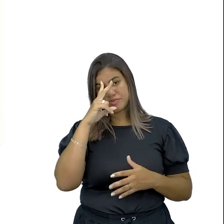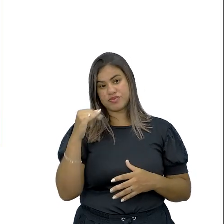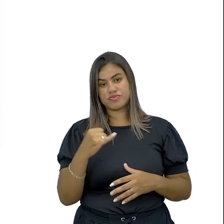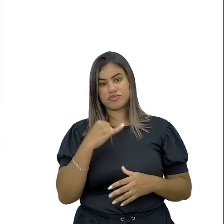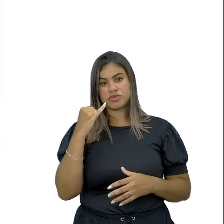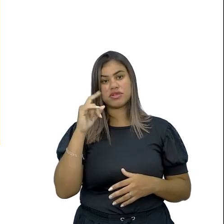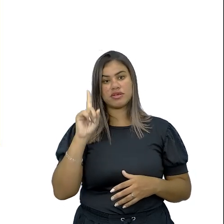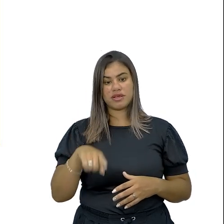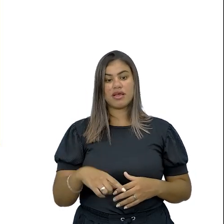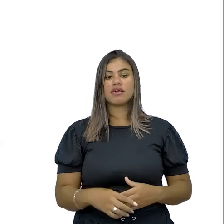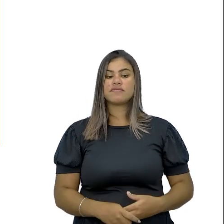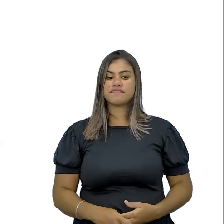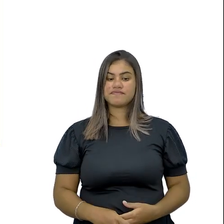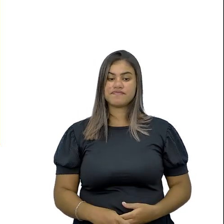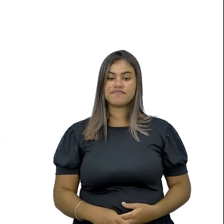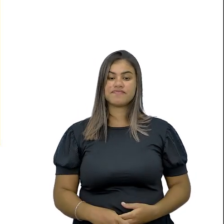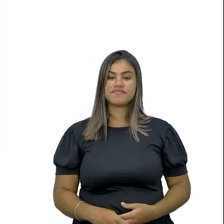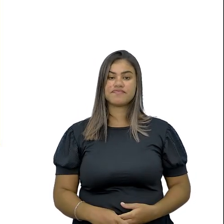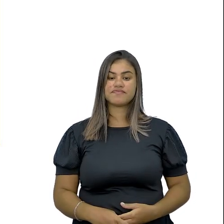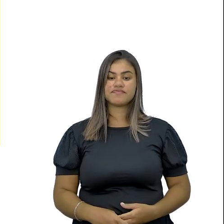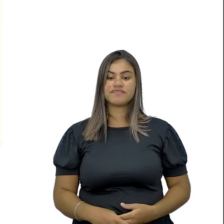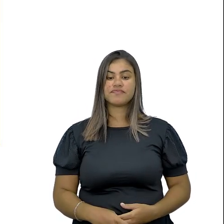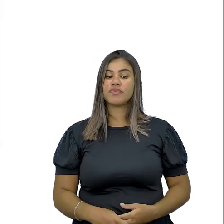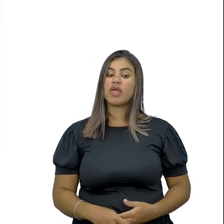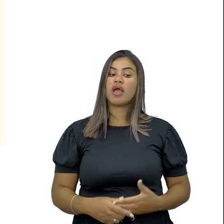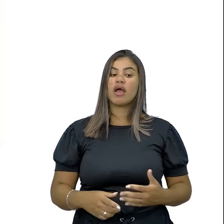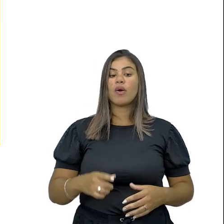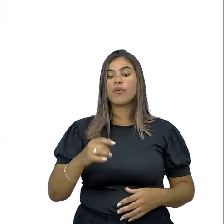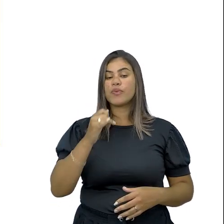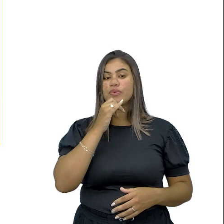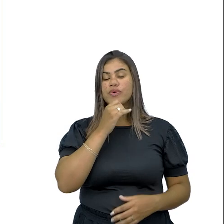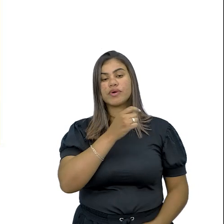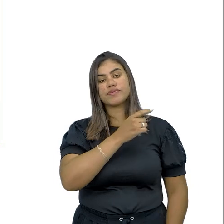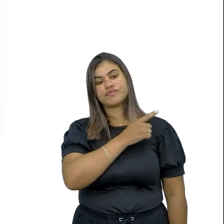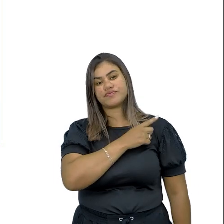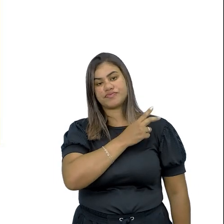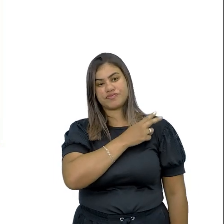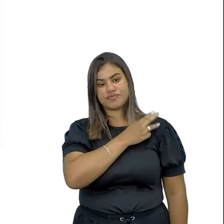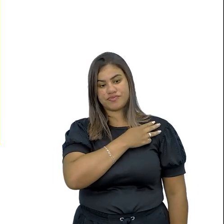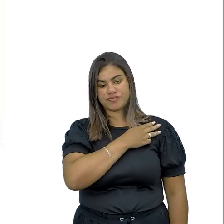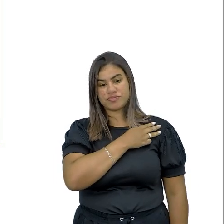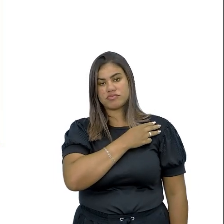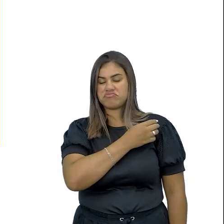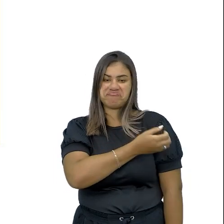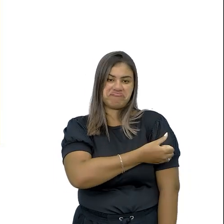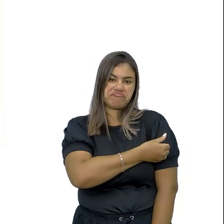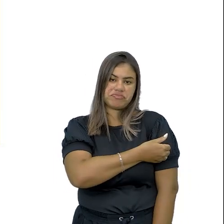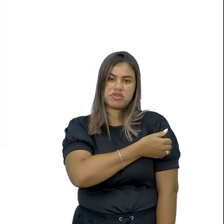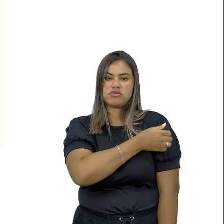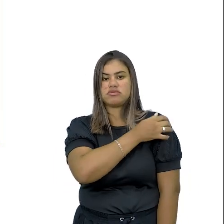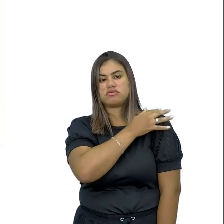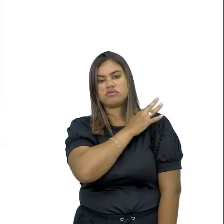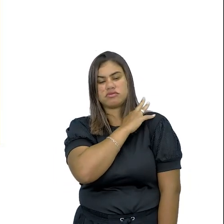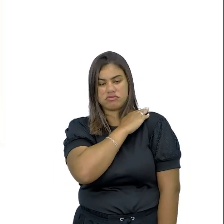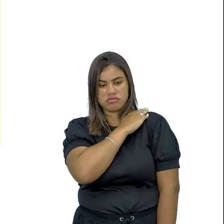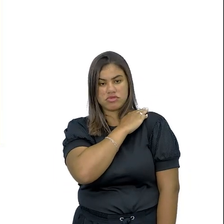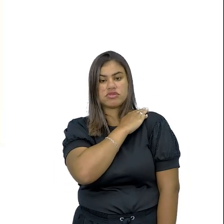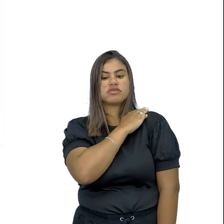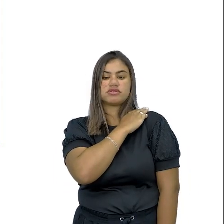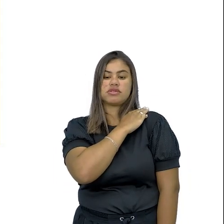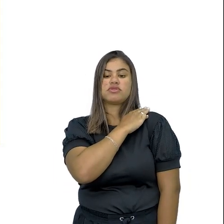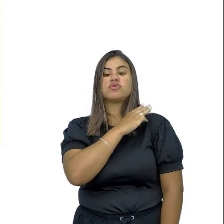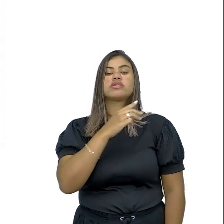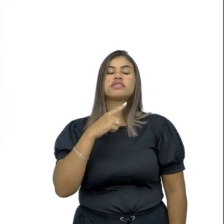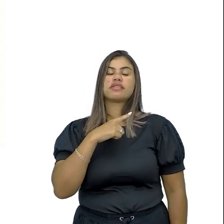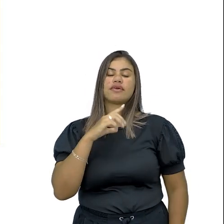nosso letramento? Em contextos diversos, no ensino médio, isso serve mais para nós agora, né? Tem um foco agora no ensino